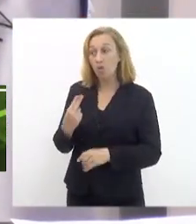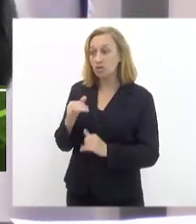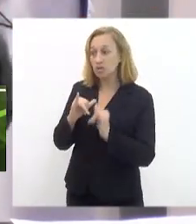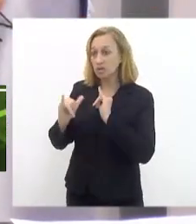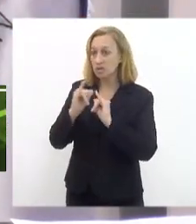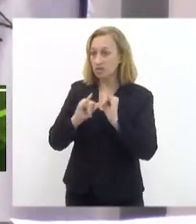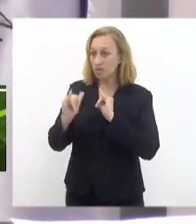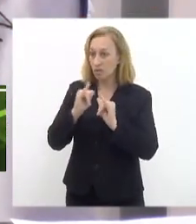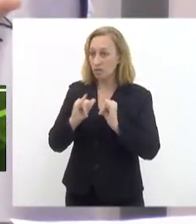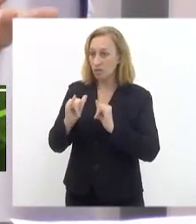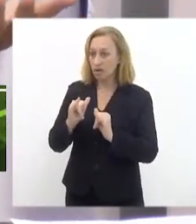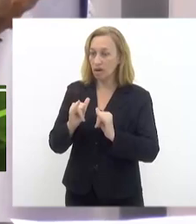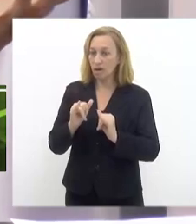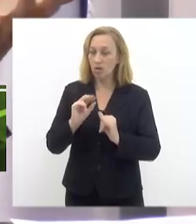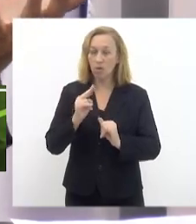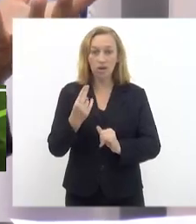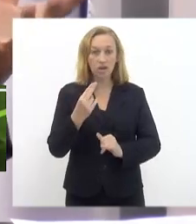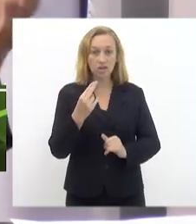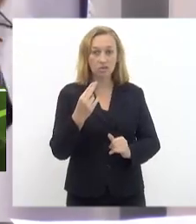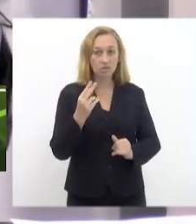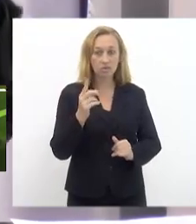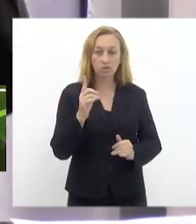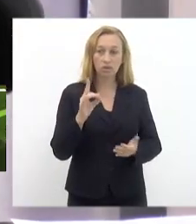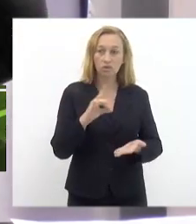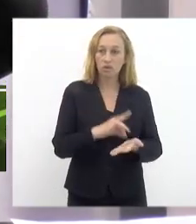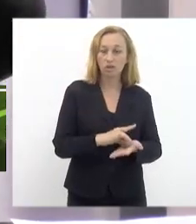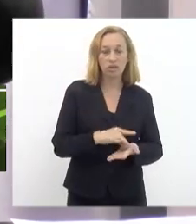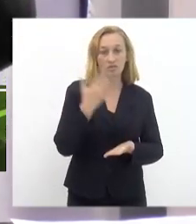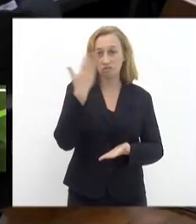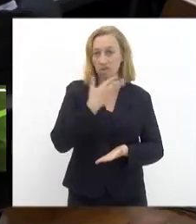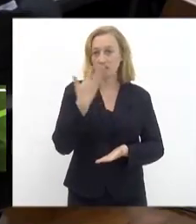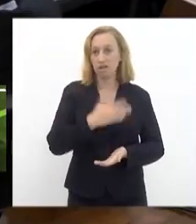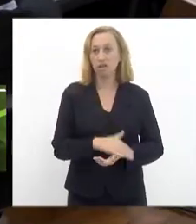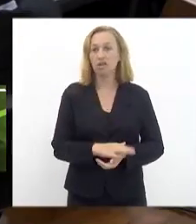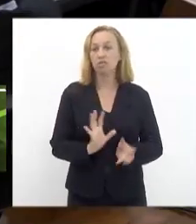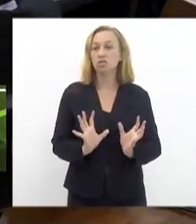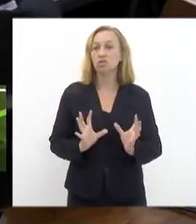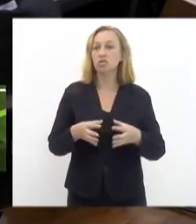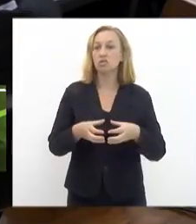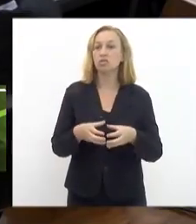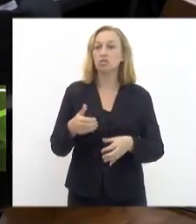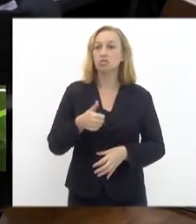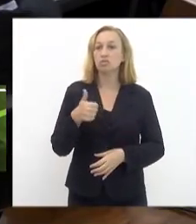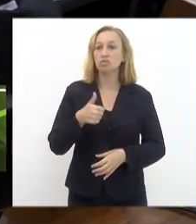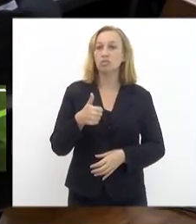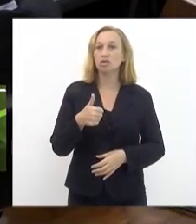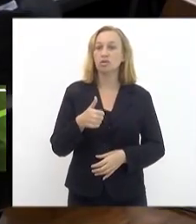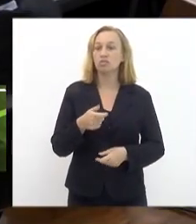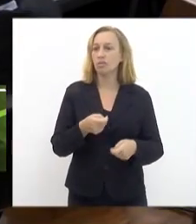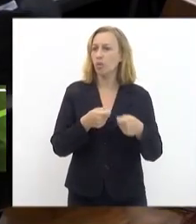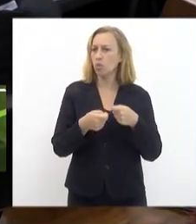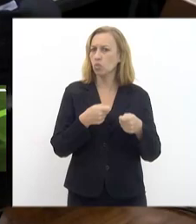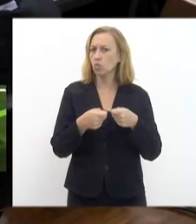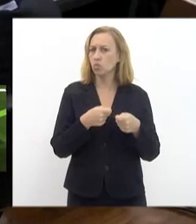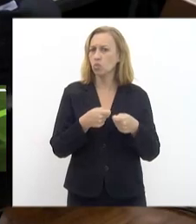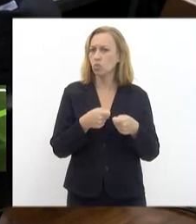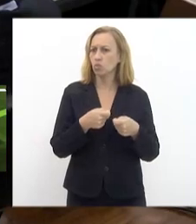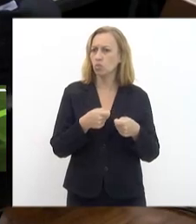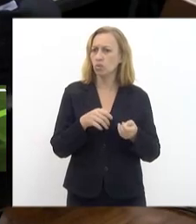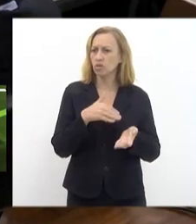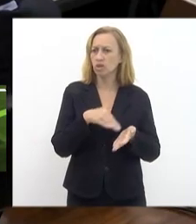informação para ele hoje estão aqui ainda realidade porque esse coletivo primeiro que veio não é para controlar